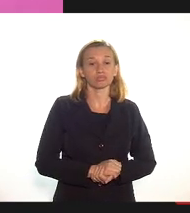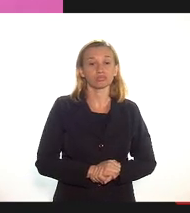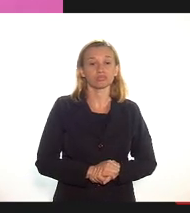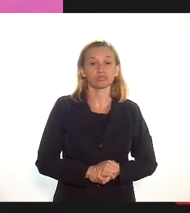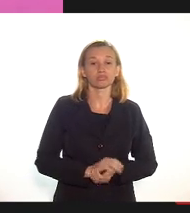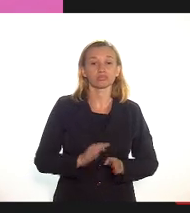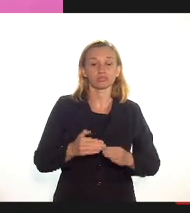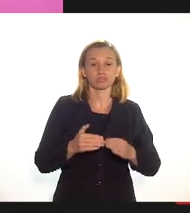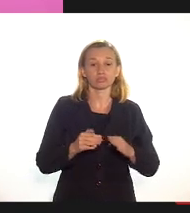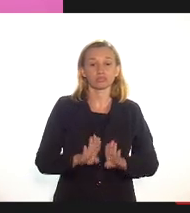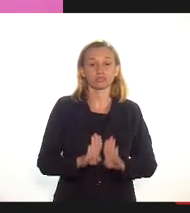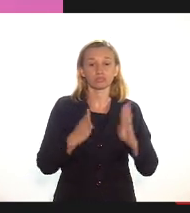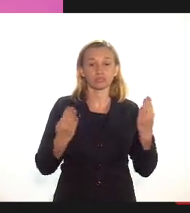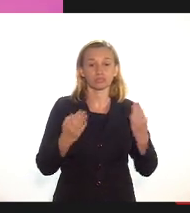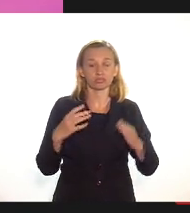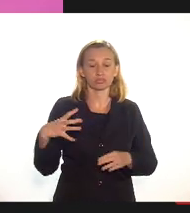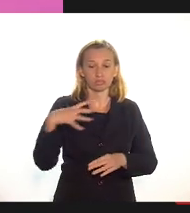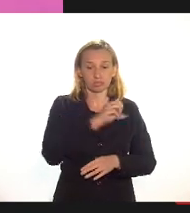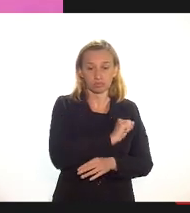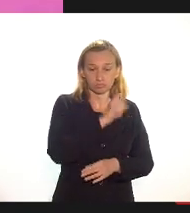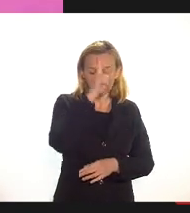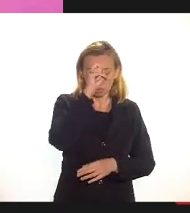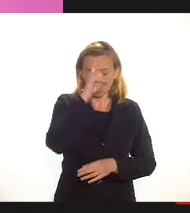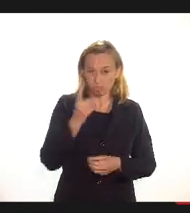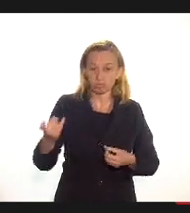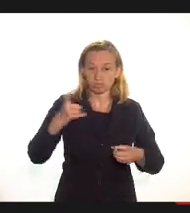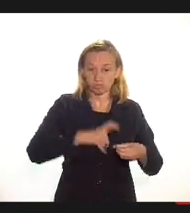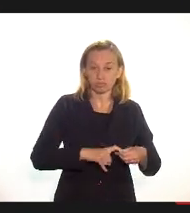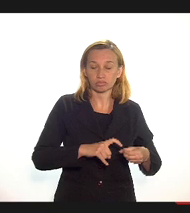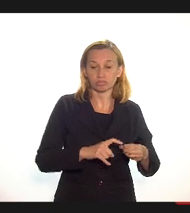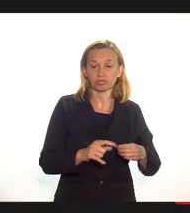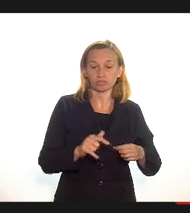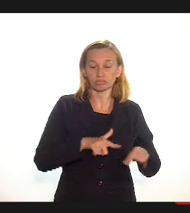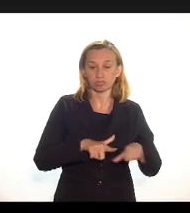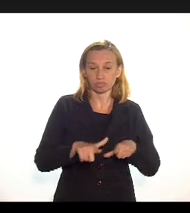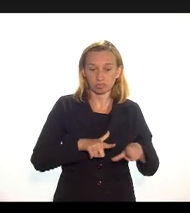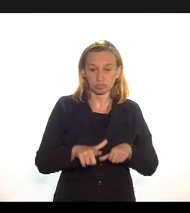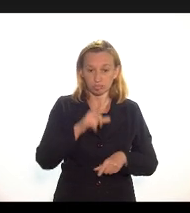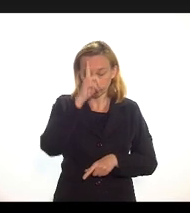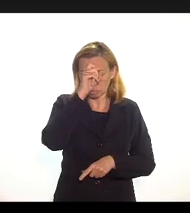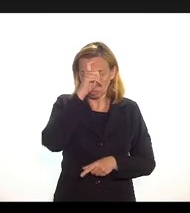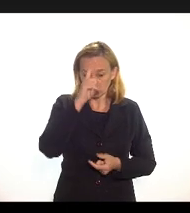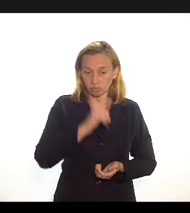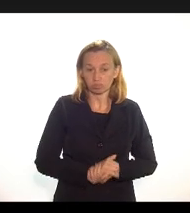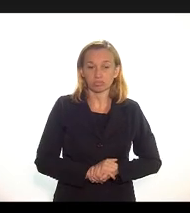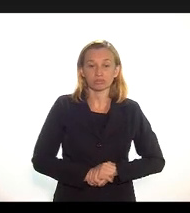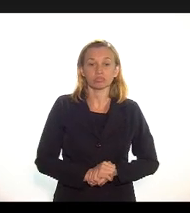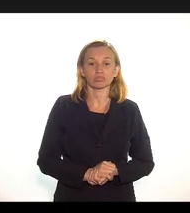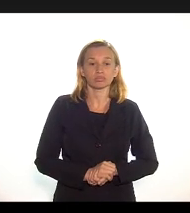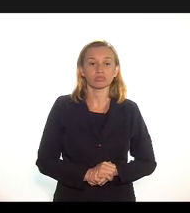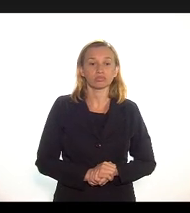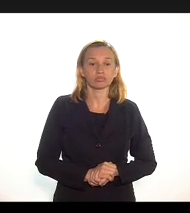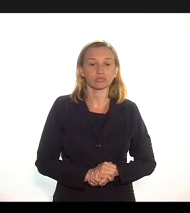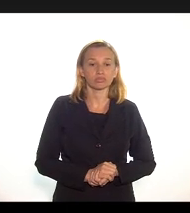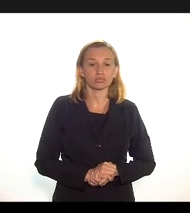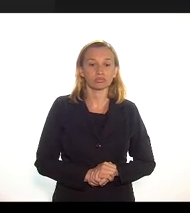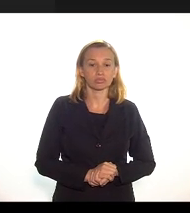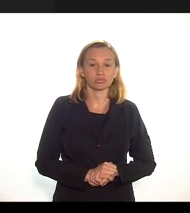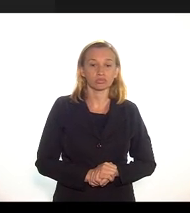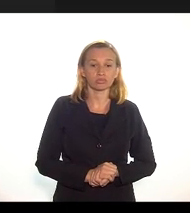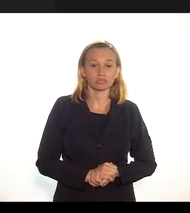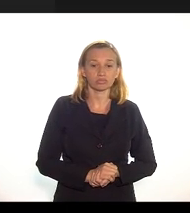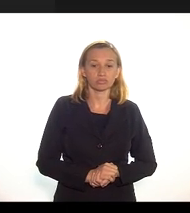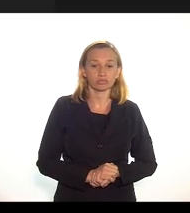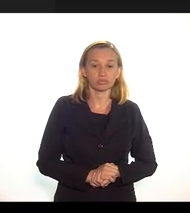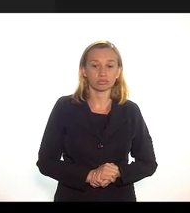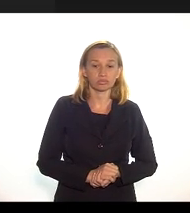gente reabra imediatamente, voltando as equipes canceladas para todos os hospitais.